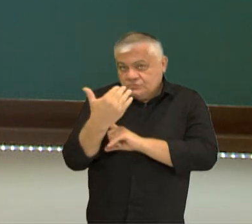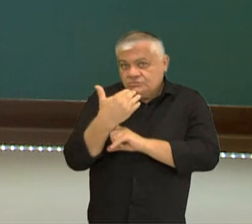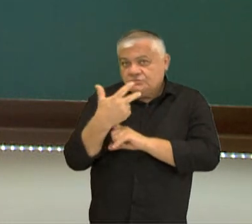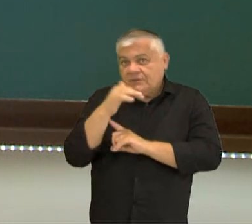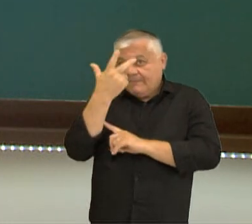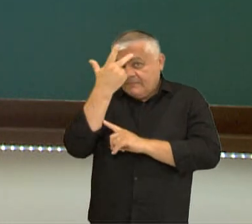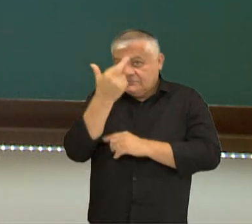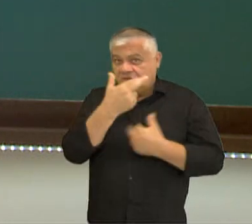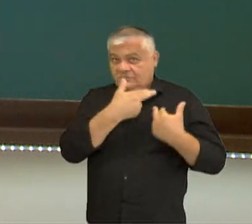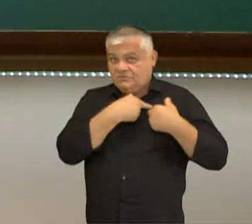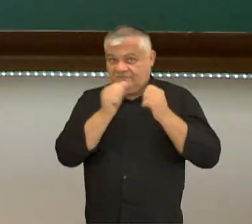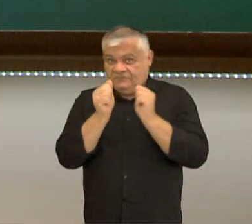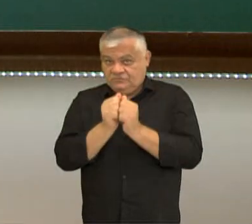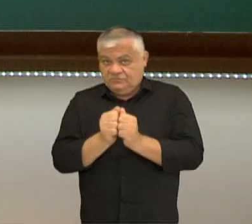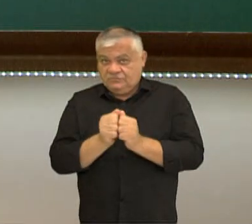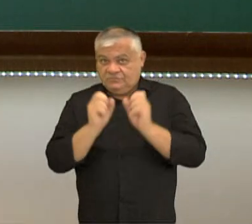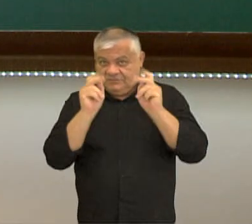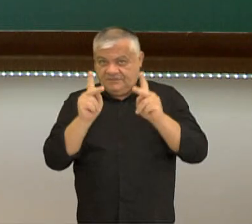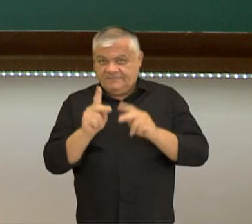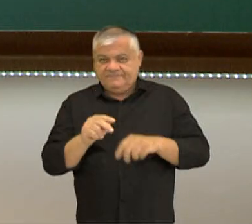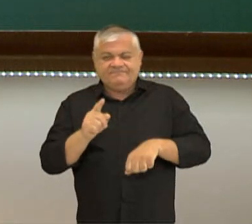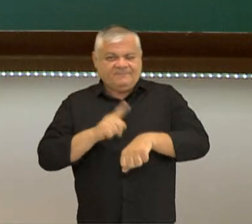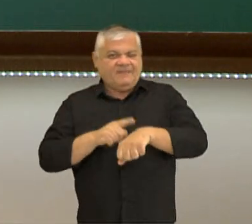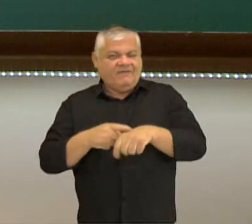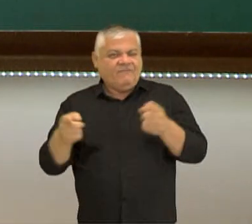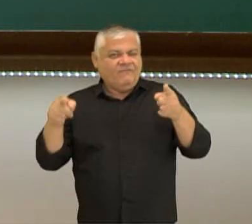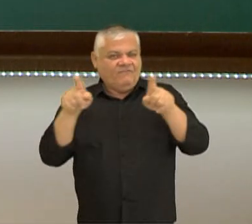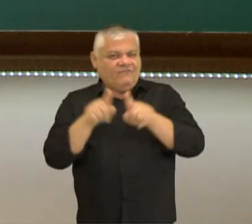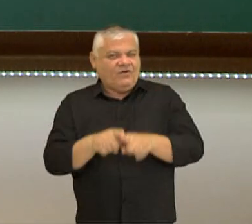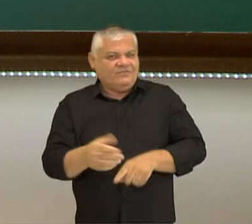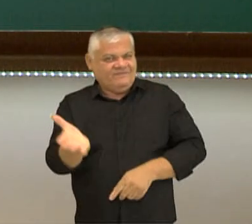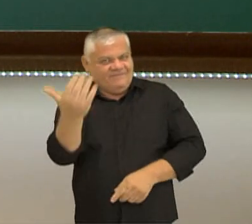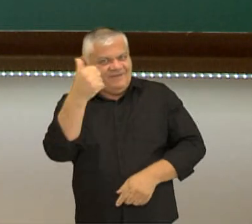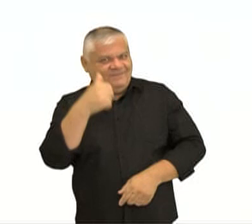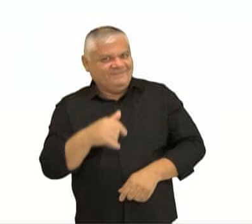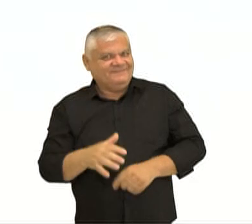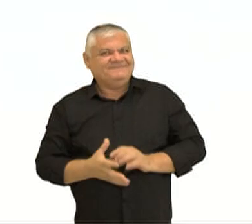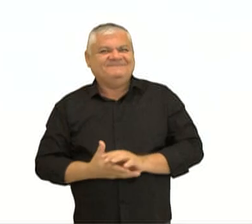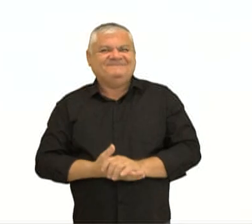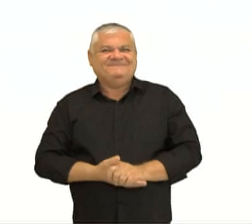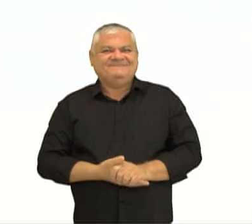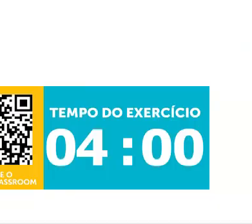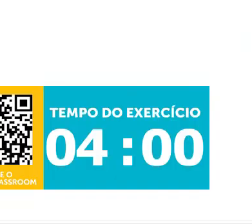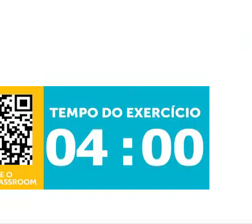que estiver por perto, tá bom? Até daqui a pouquinho. Vamos lá, capricha, hein?